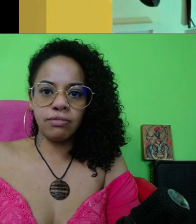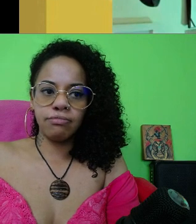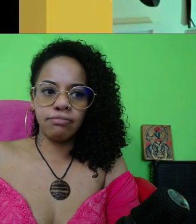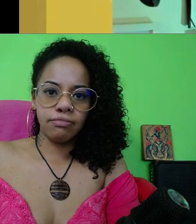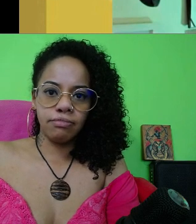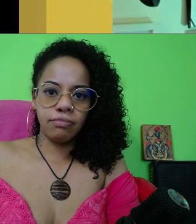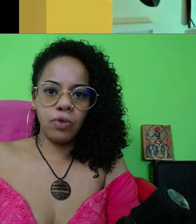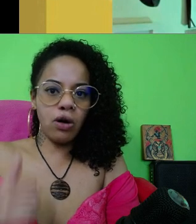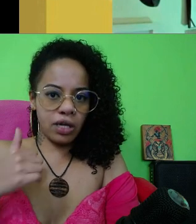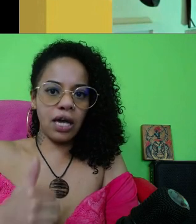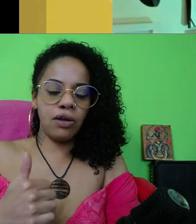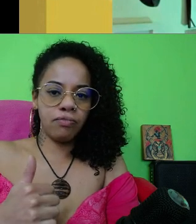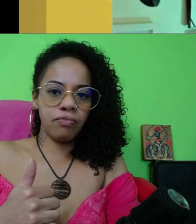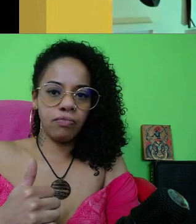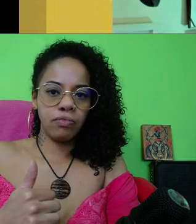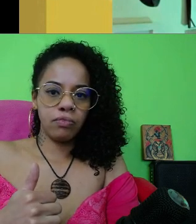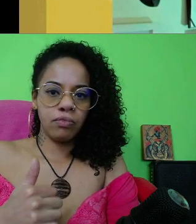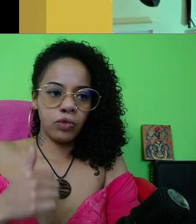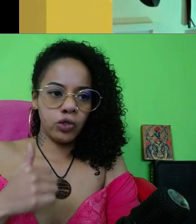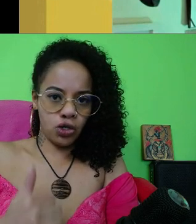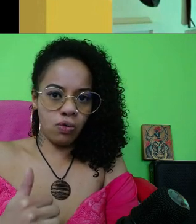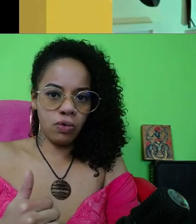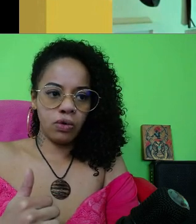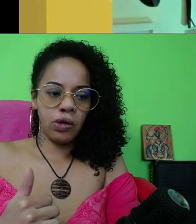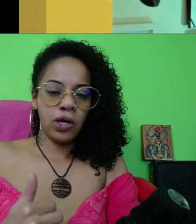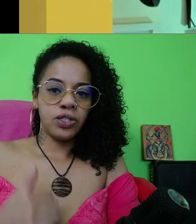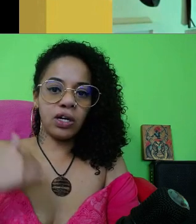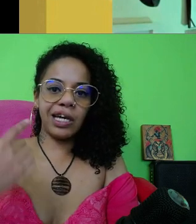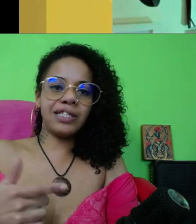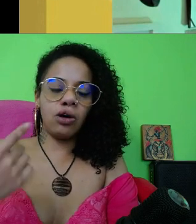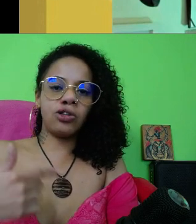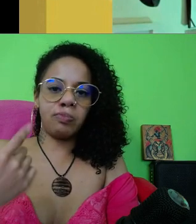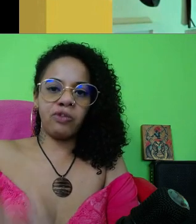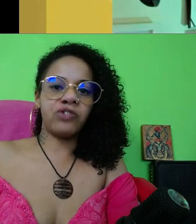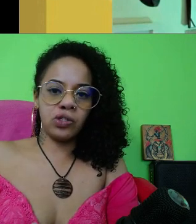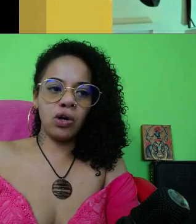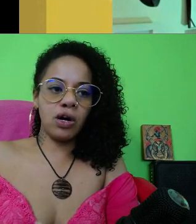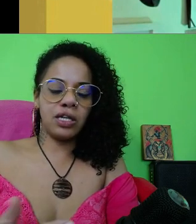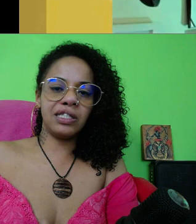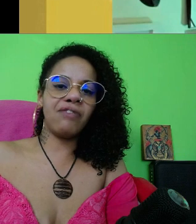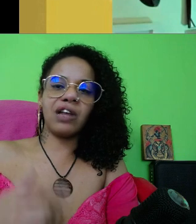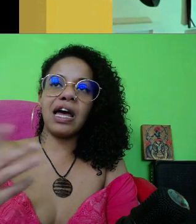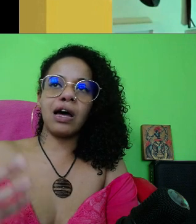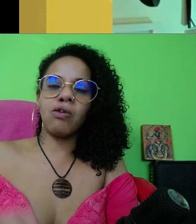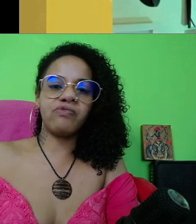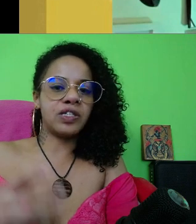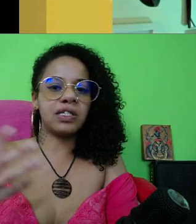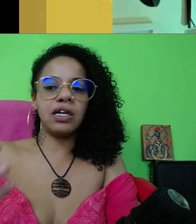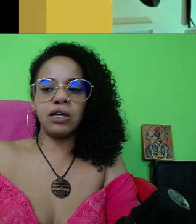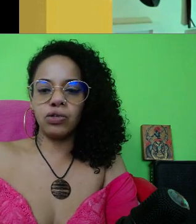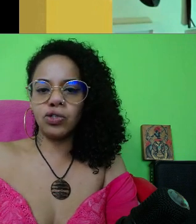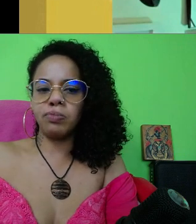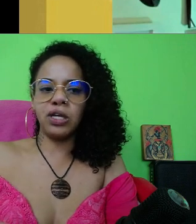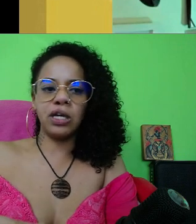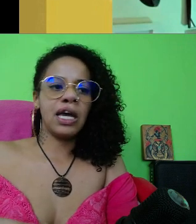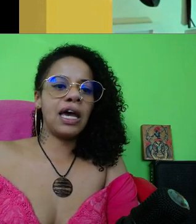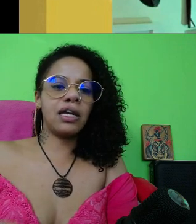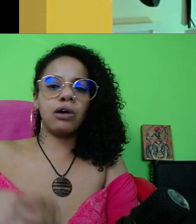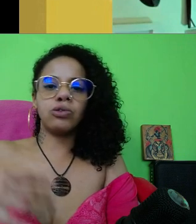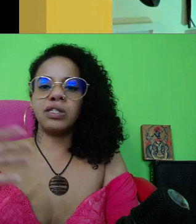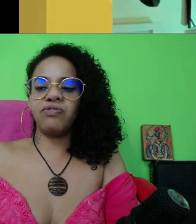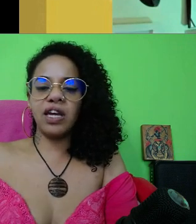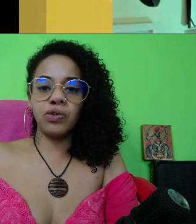professor Ok show só que esse outro professor estava lá conversando sobre